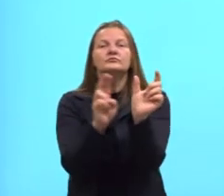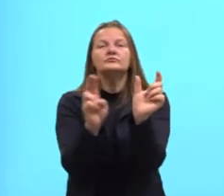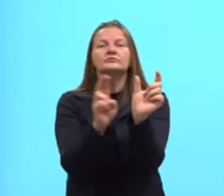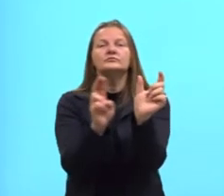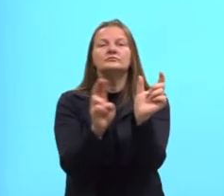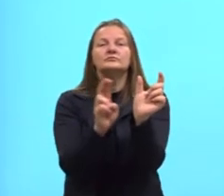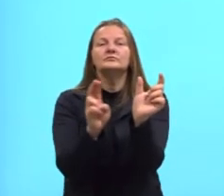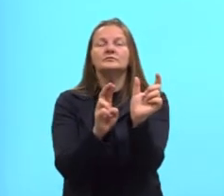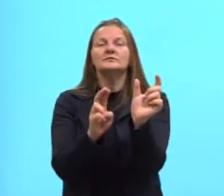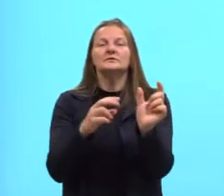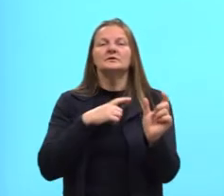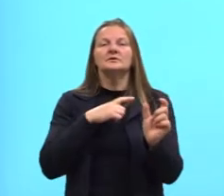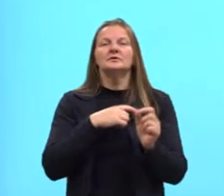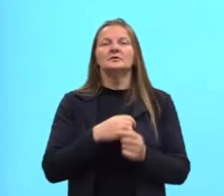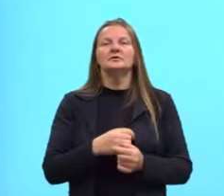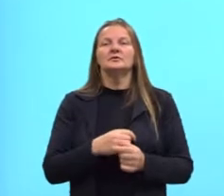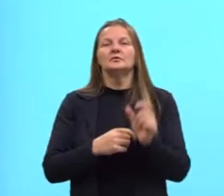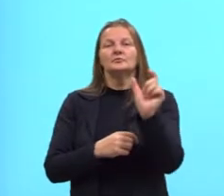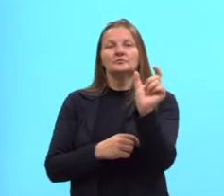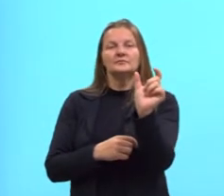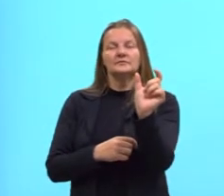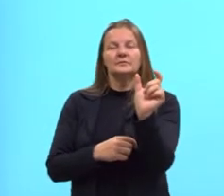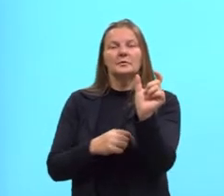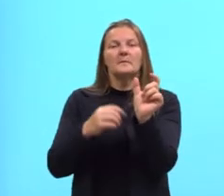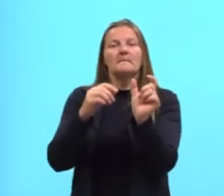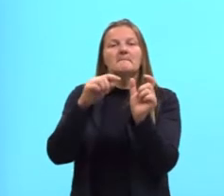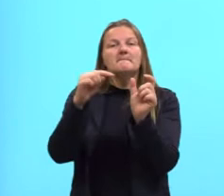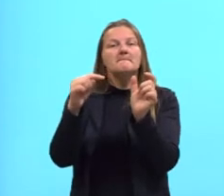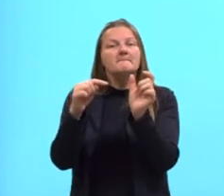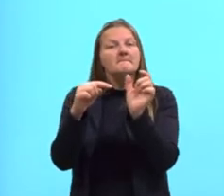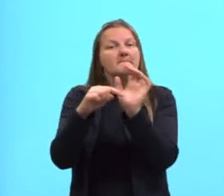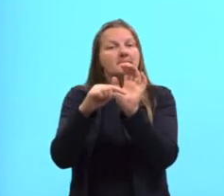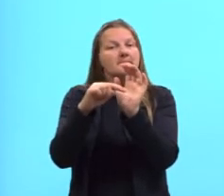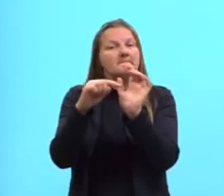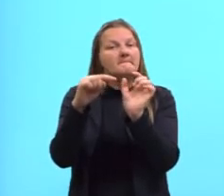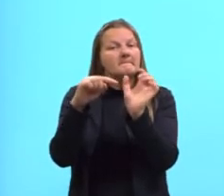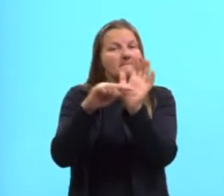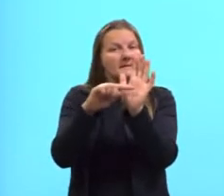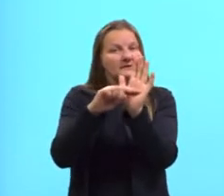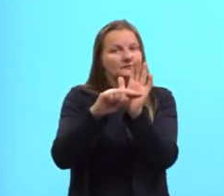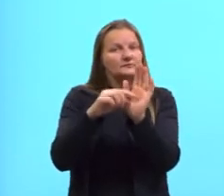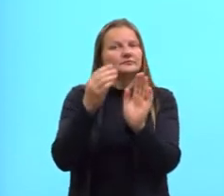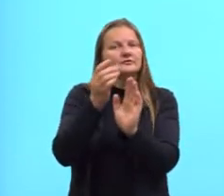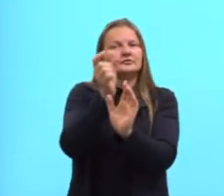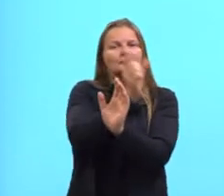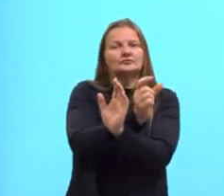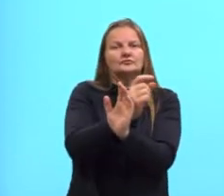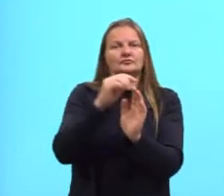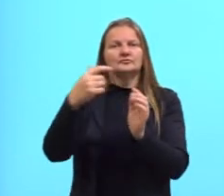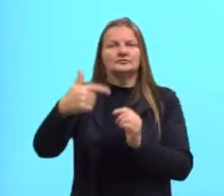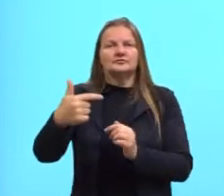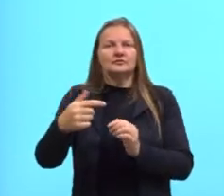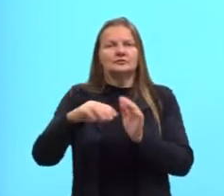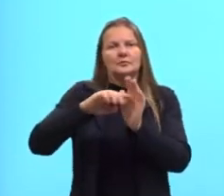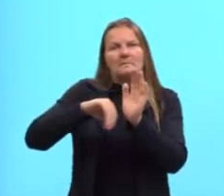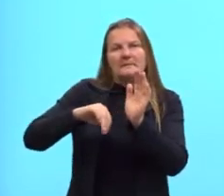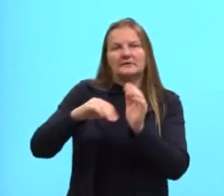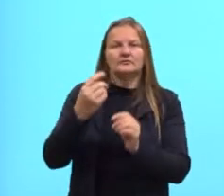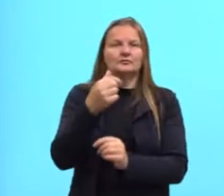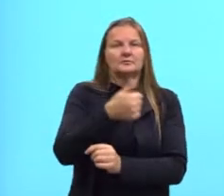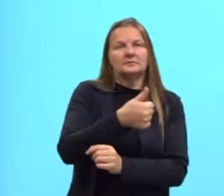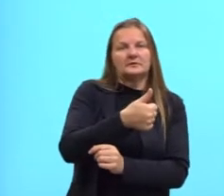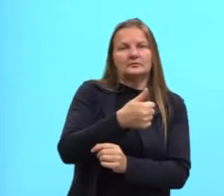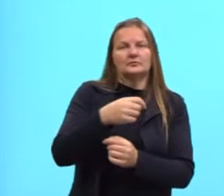representada por um termo menos o termo anterior então nós podemos pegar o segundo termo menos o